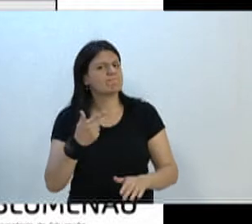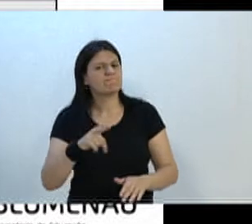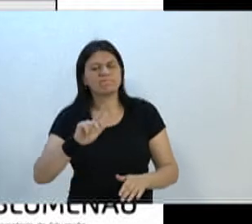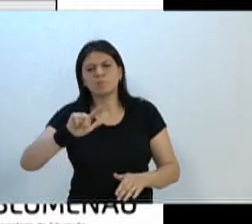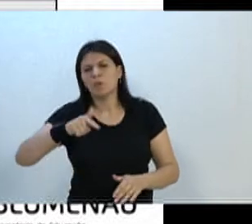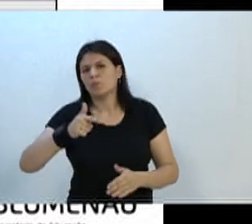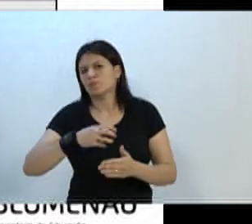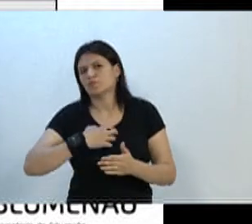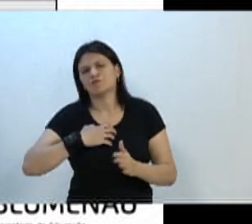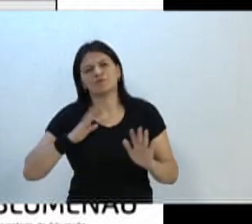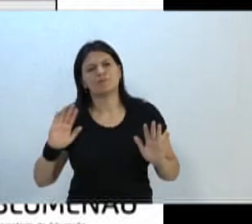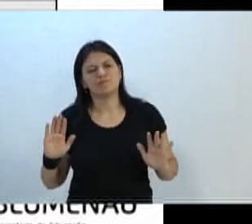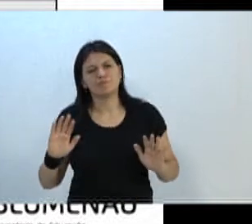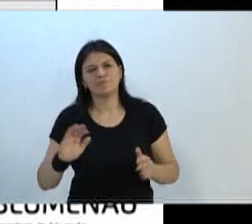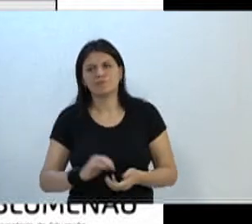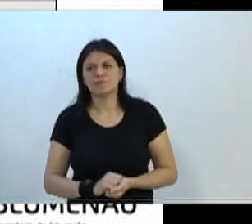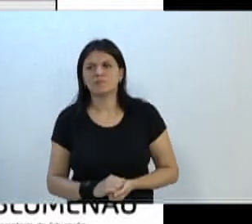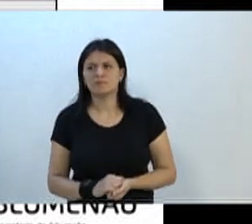outro jeito